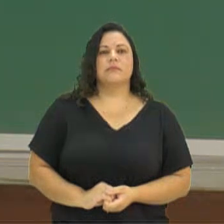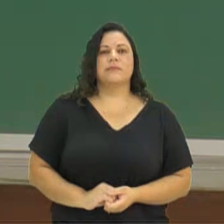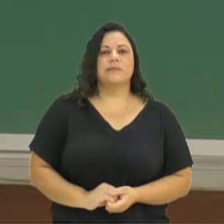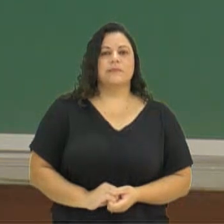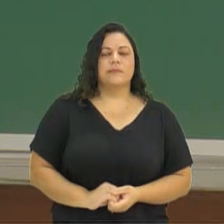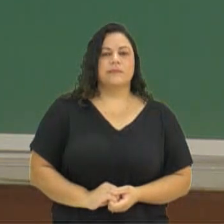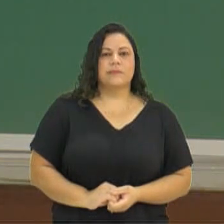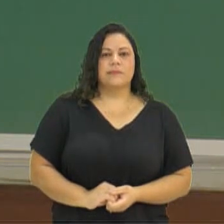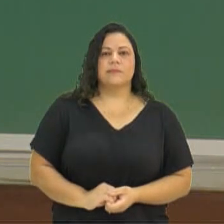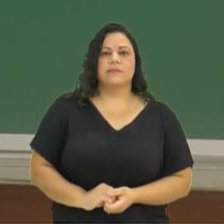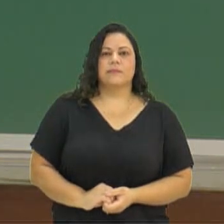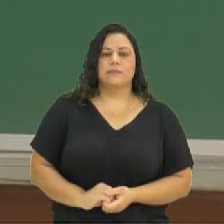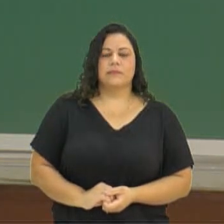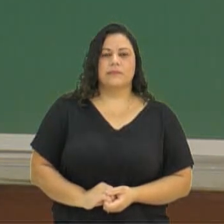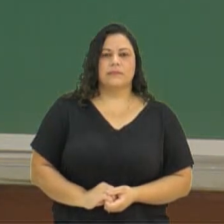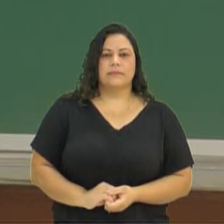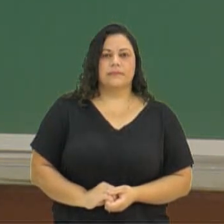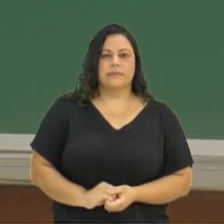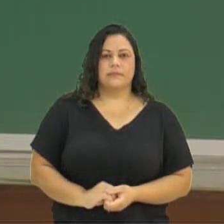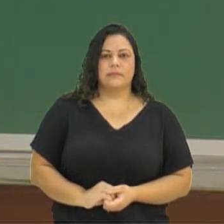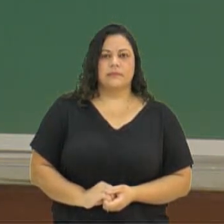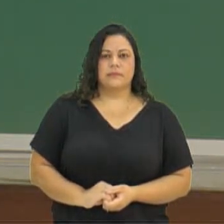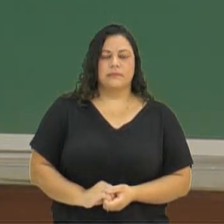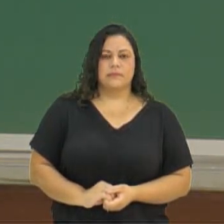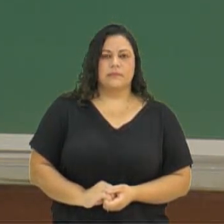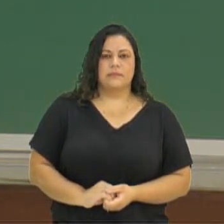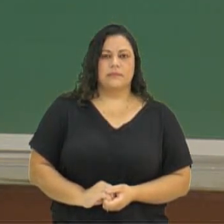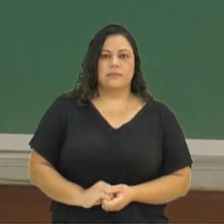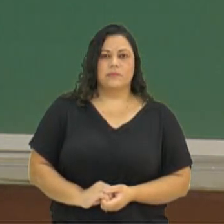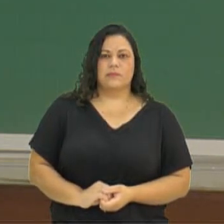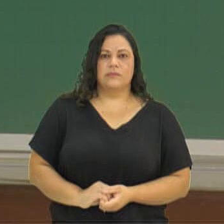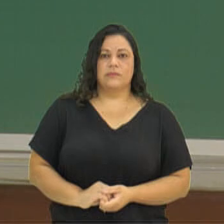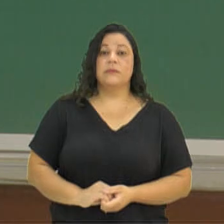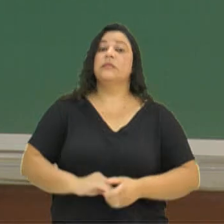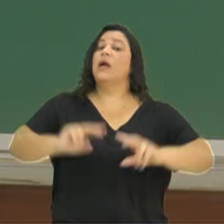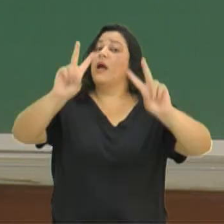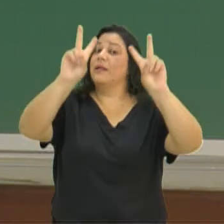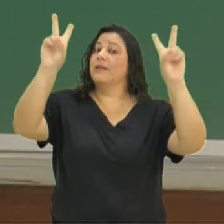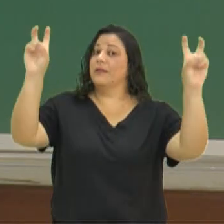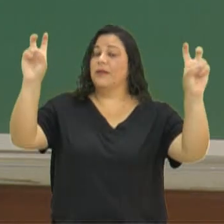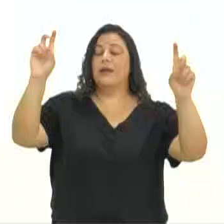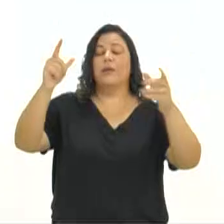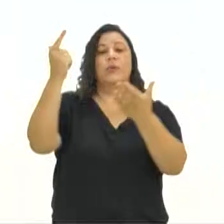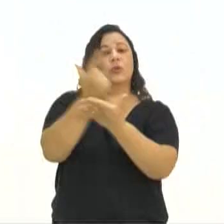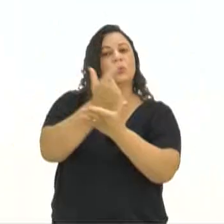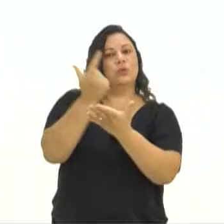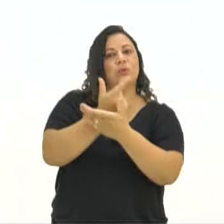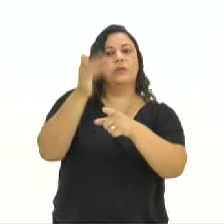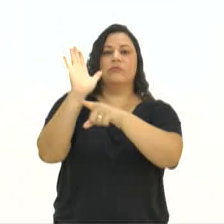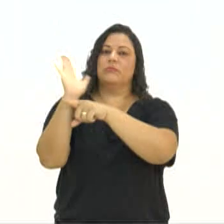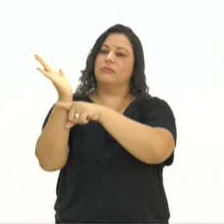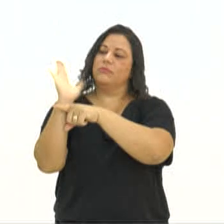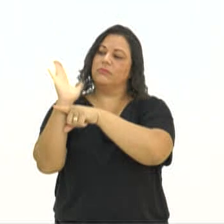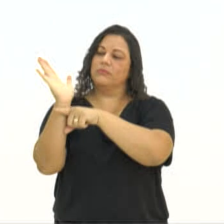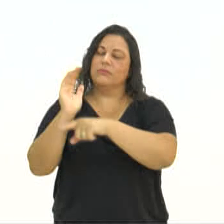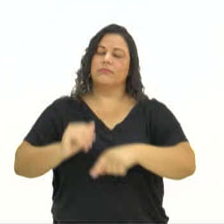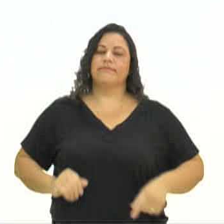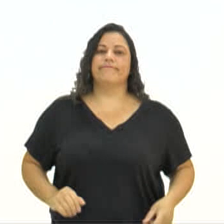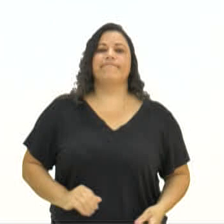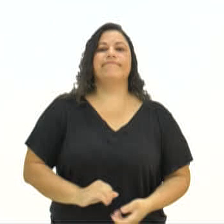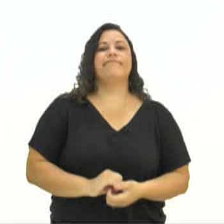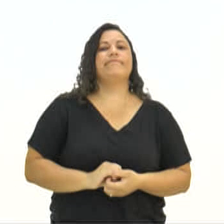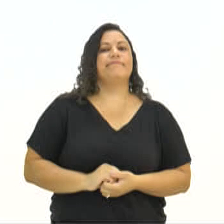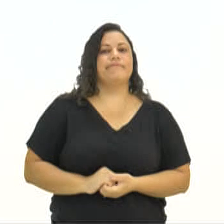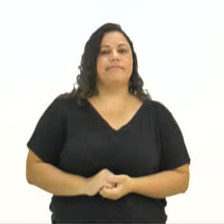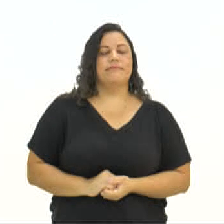um pouquinho mais sobre os livros en el cine. Os livros no cinema. Há uma estrecha relação entre o cine e